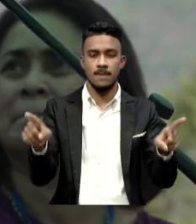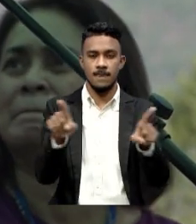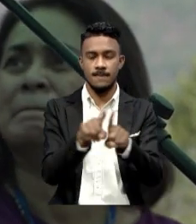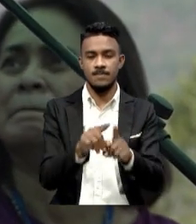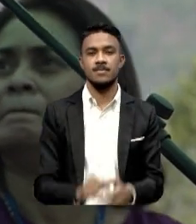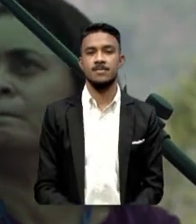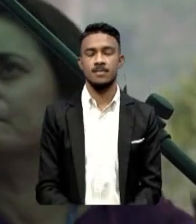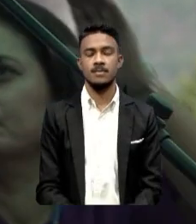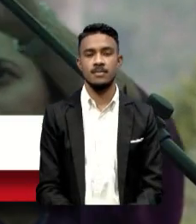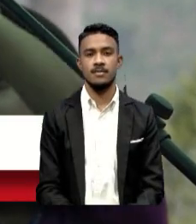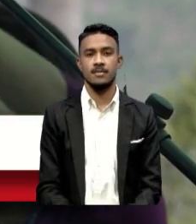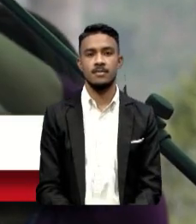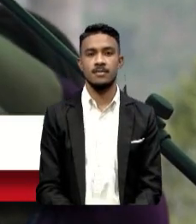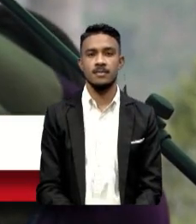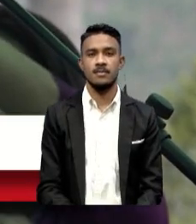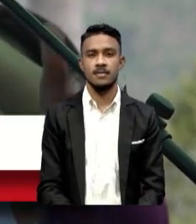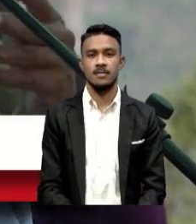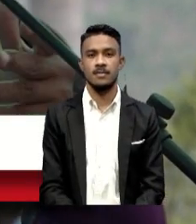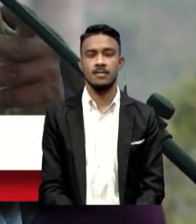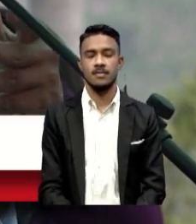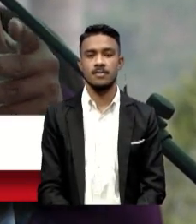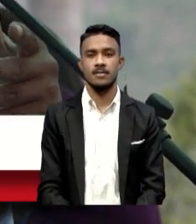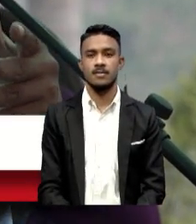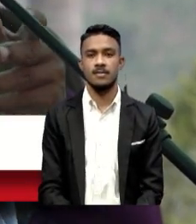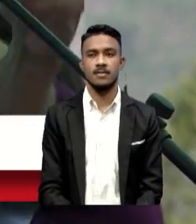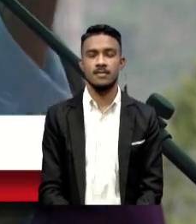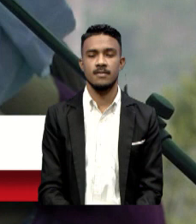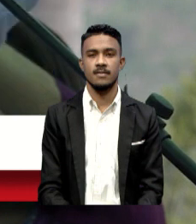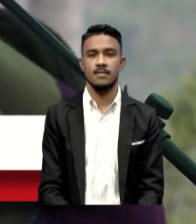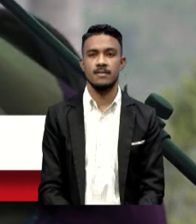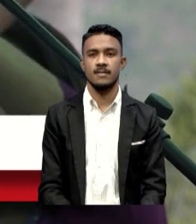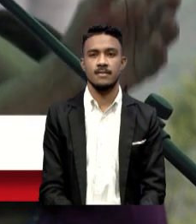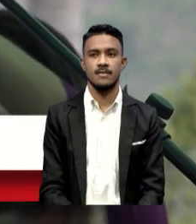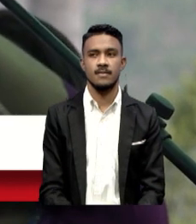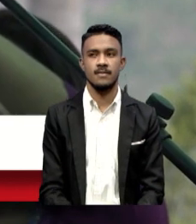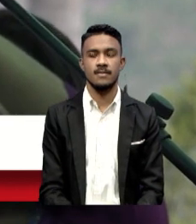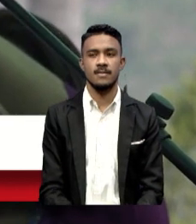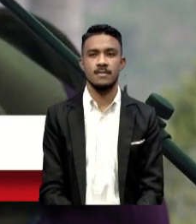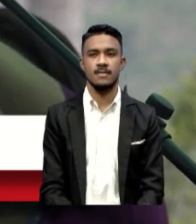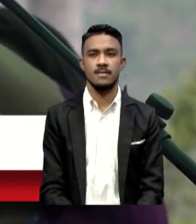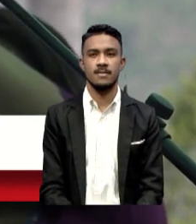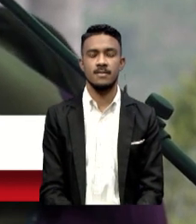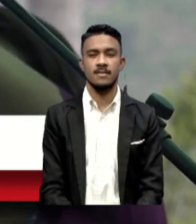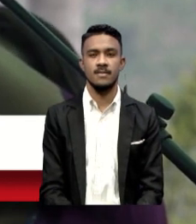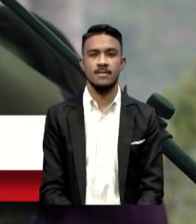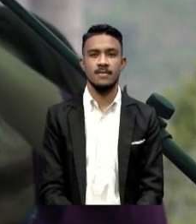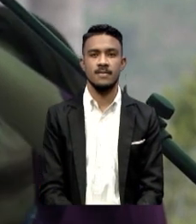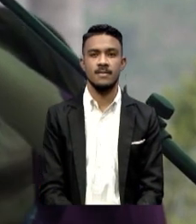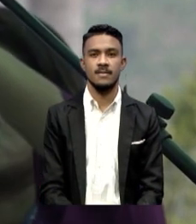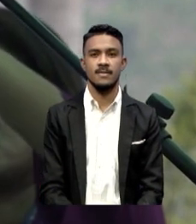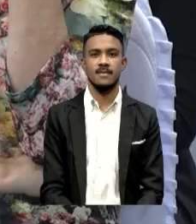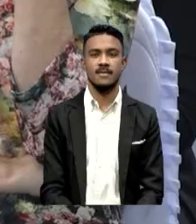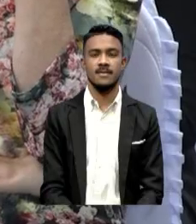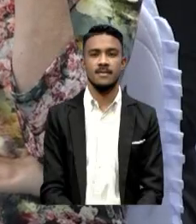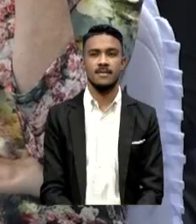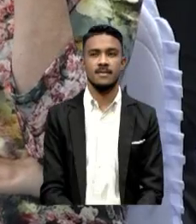rapariga disse, a leitura abre os nossos olhos para o mundo, a leitura